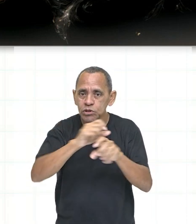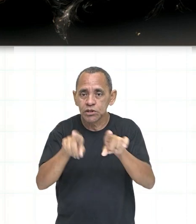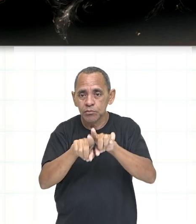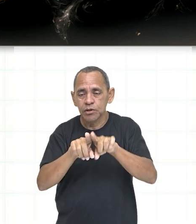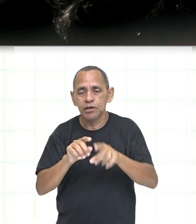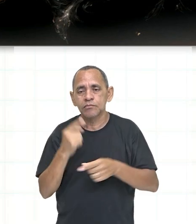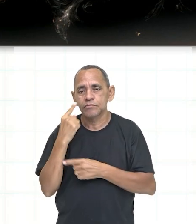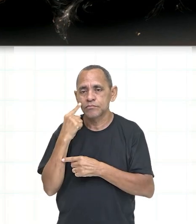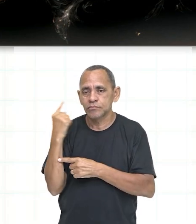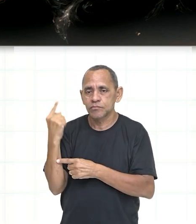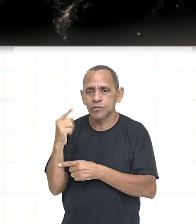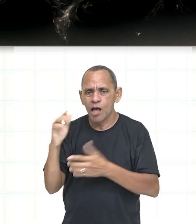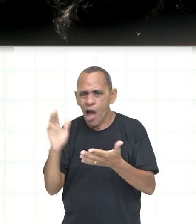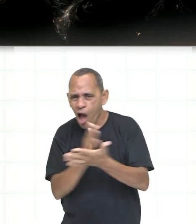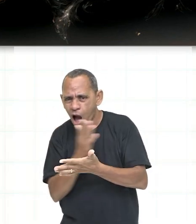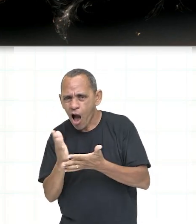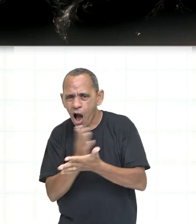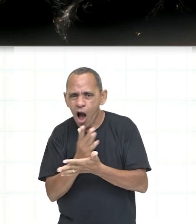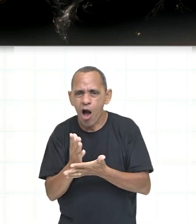aqueles pontos